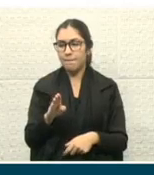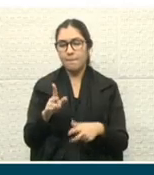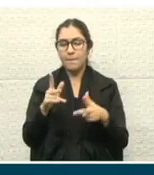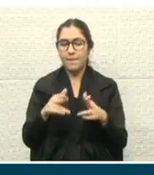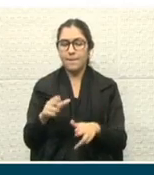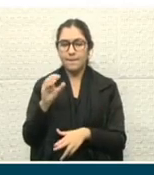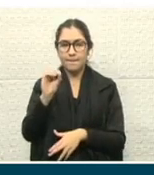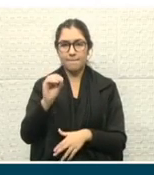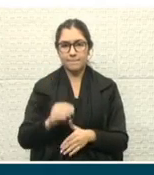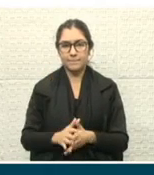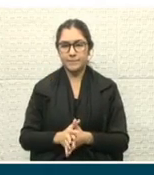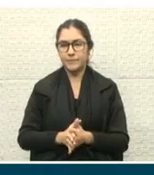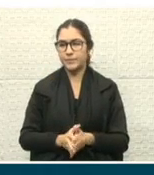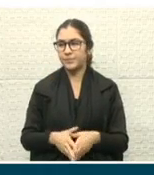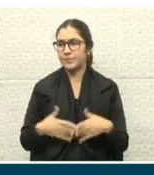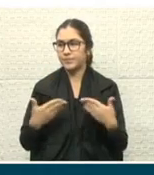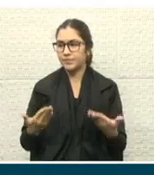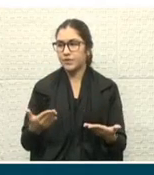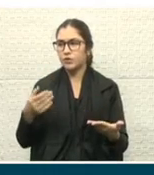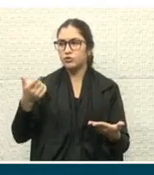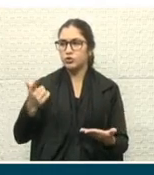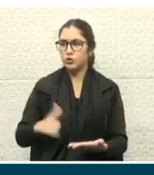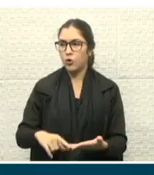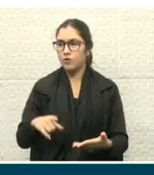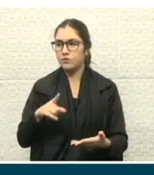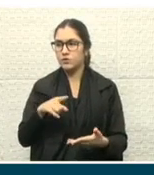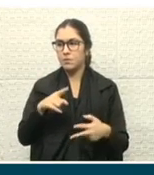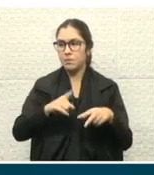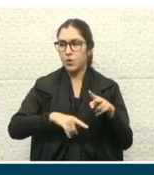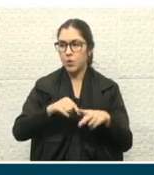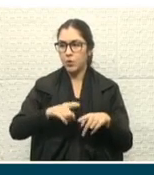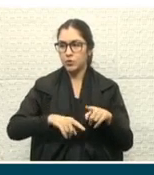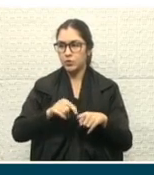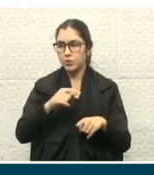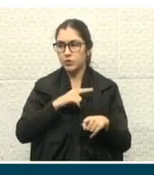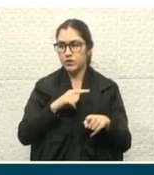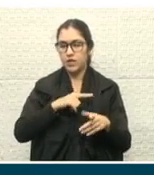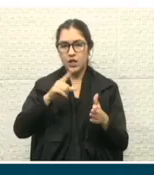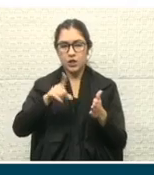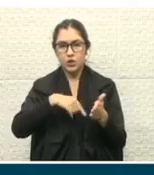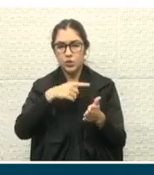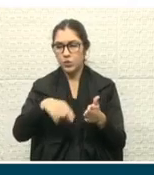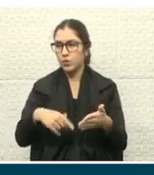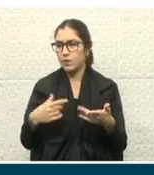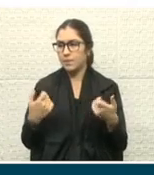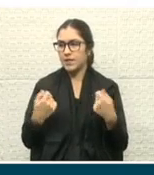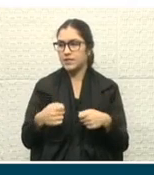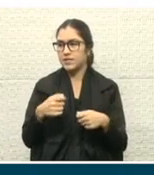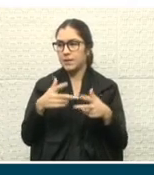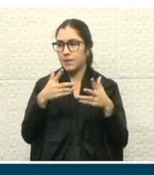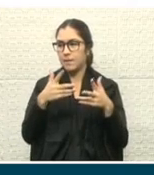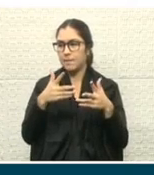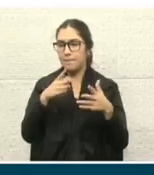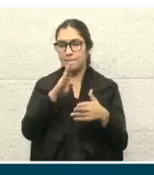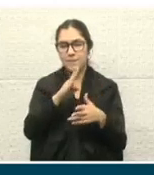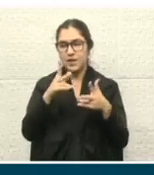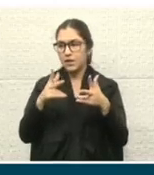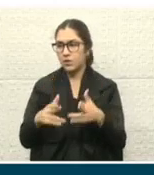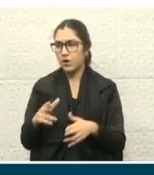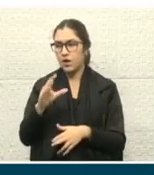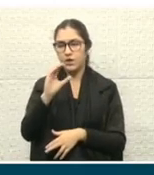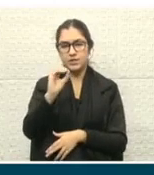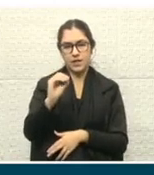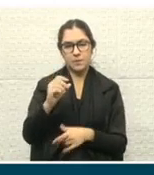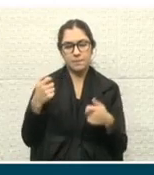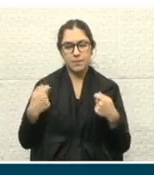seja igual a 0. E, novamente, para que esse produto seja nulo, necessariamente B deve